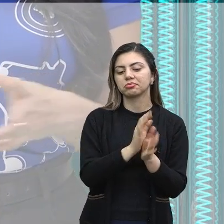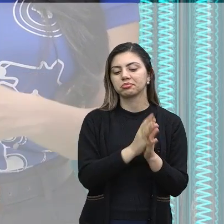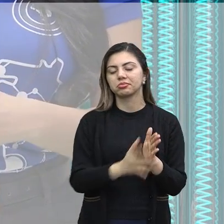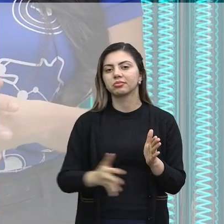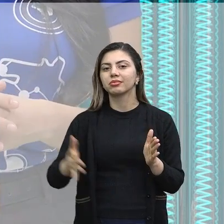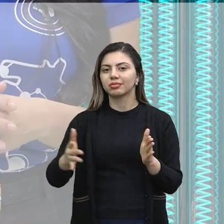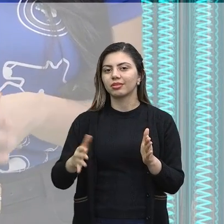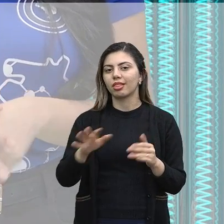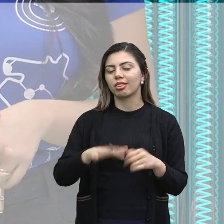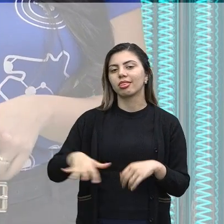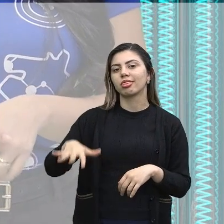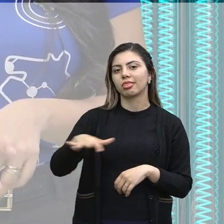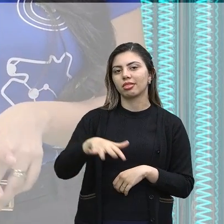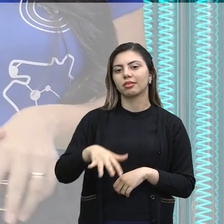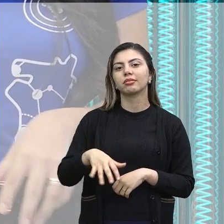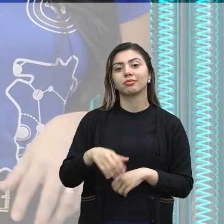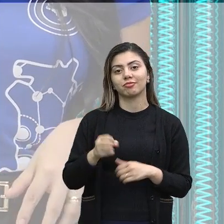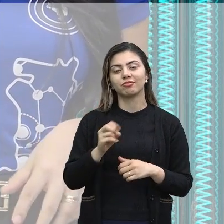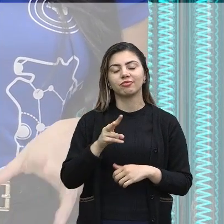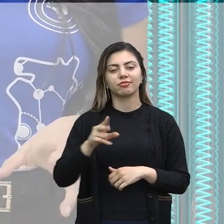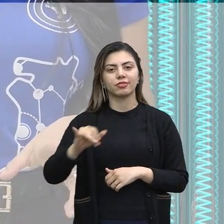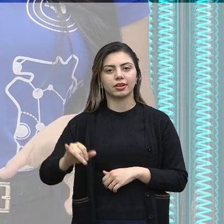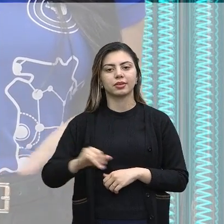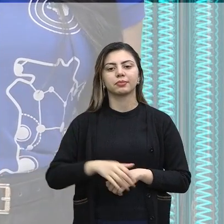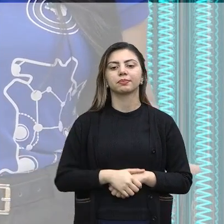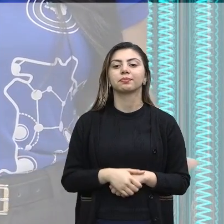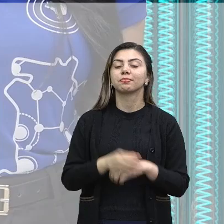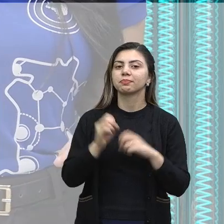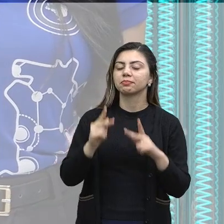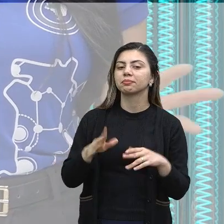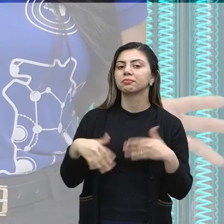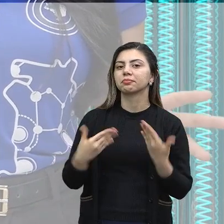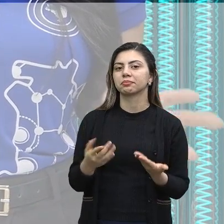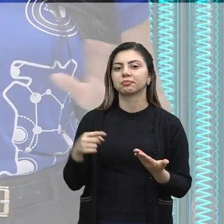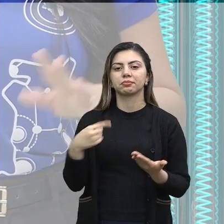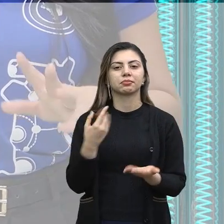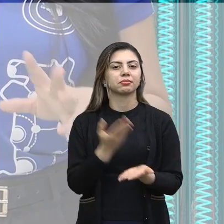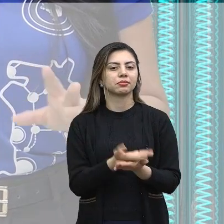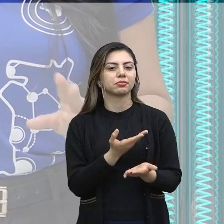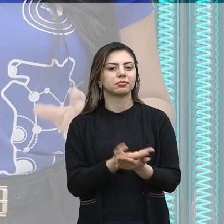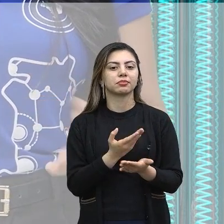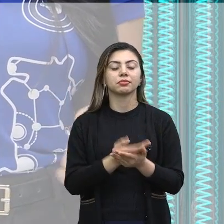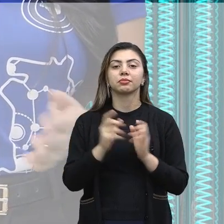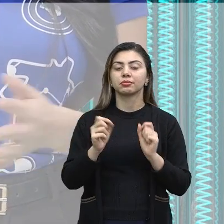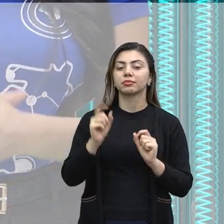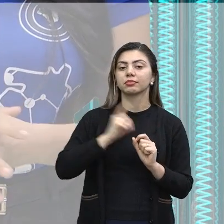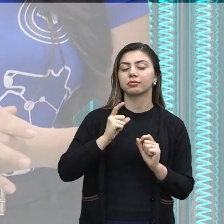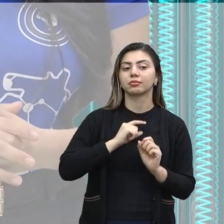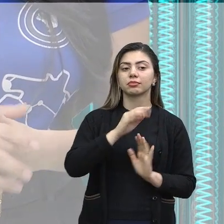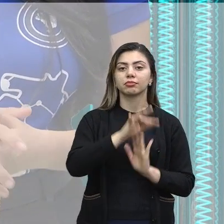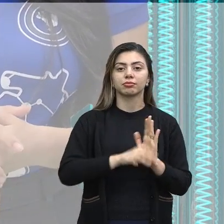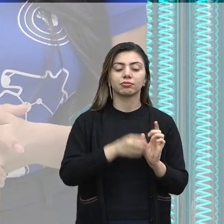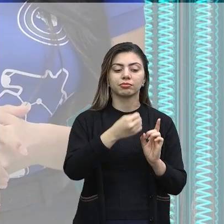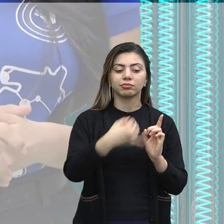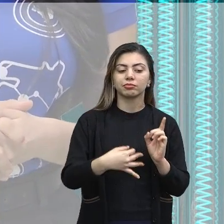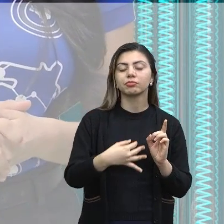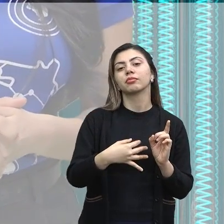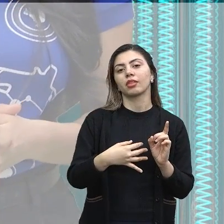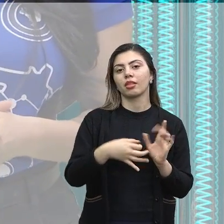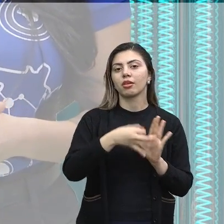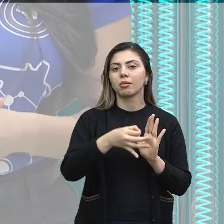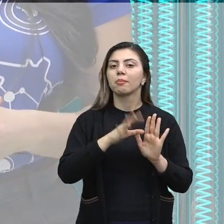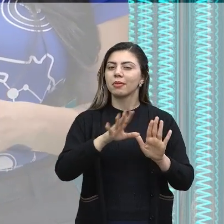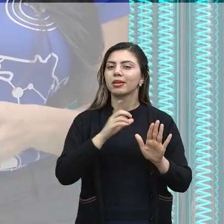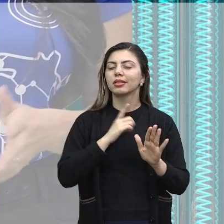vida acadêmica, ok? Então, falamos aqui do texto dissertativo argumentativo, mas tem mais gêneros textuais para a